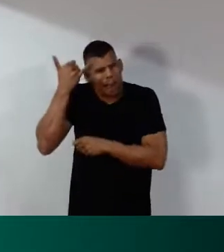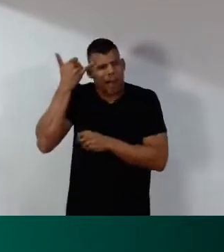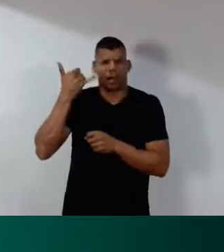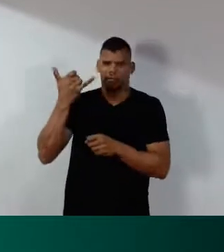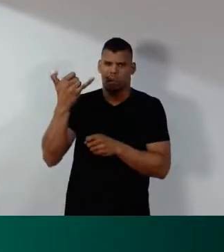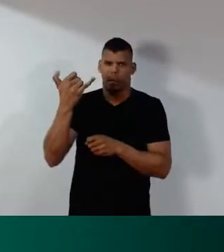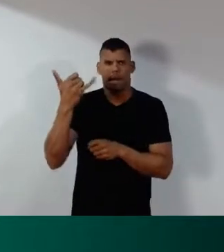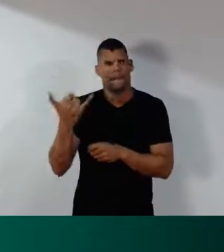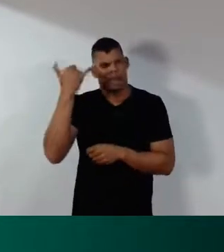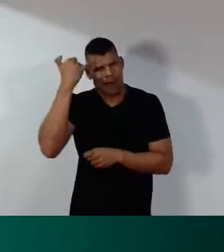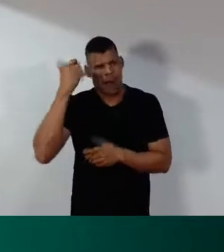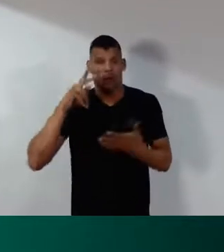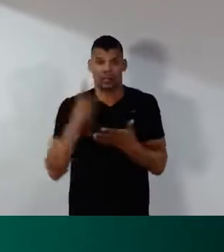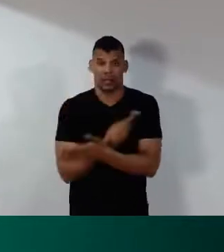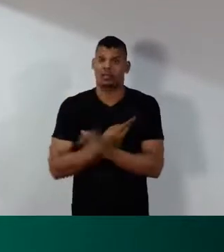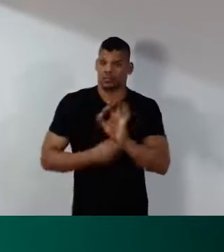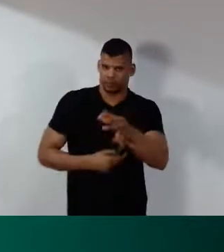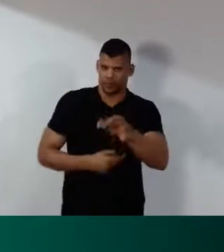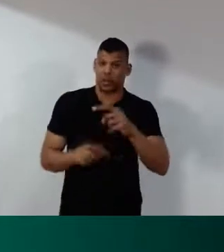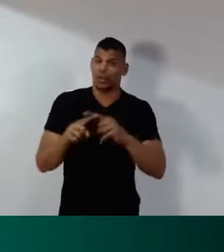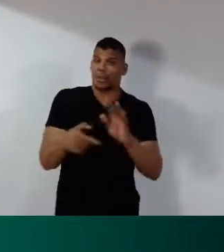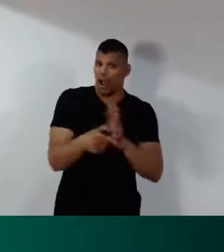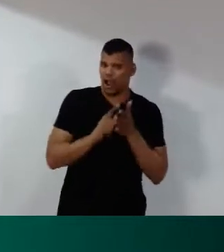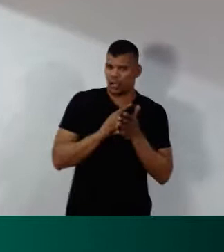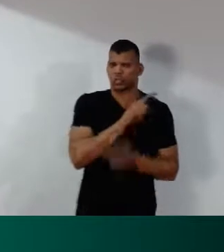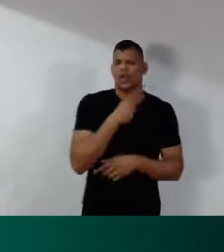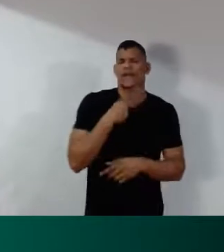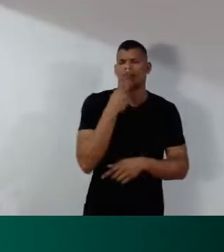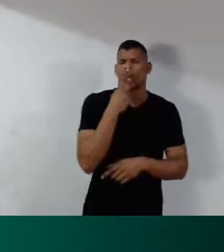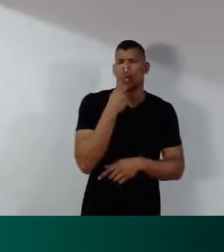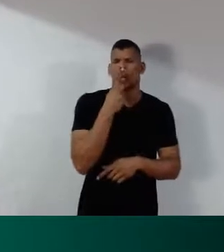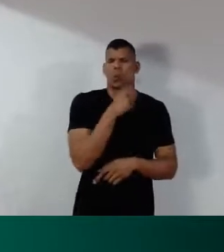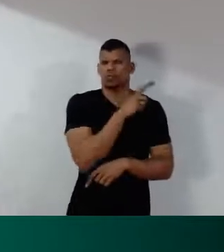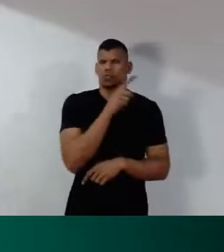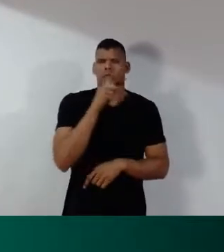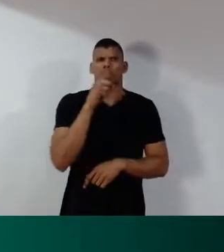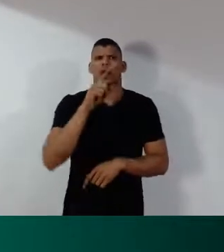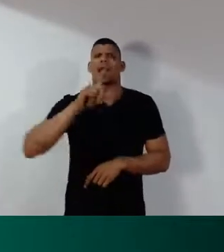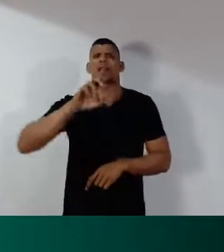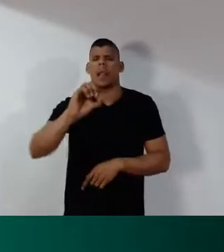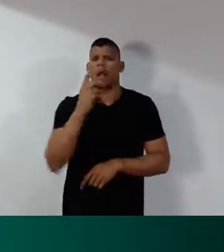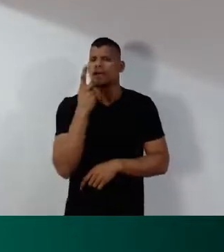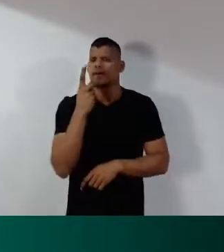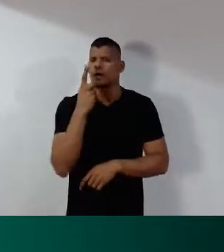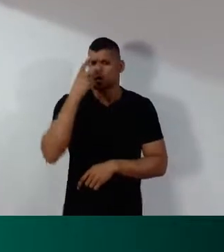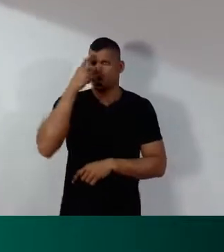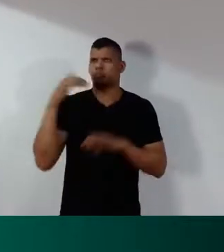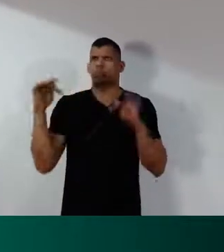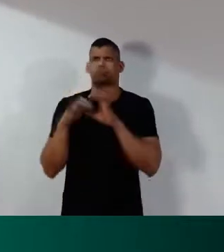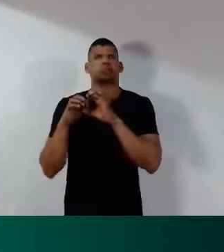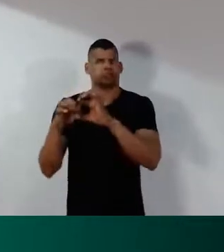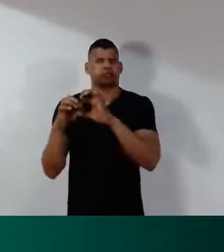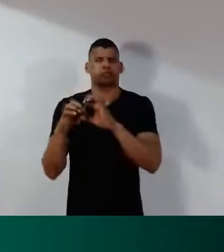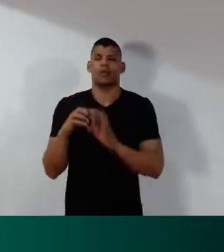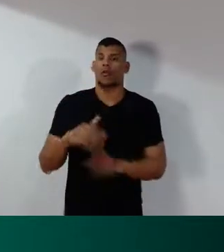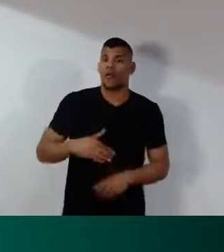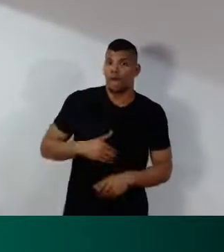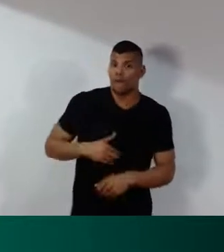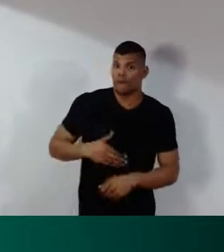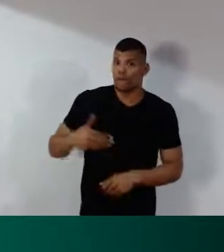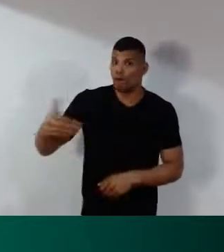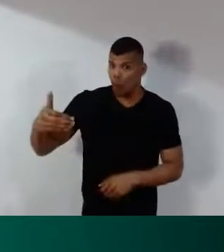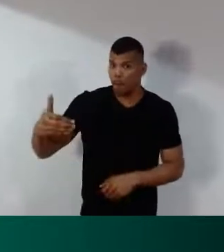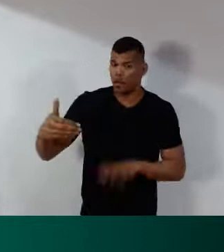longa com a fome é tempo de se falar de cima da fome e no histórico a fome é real eu passei fome